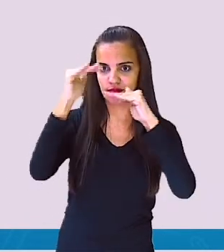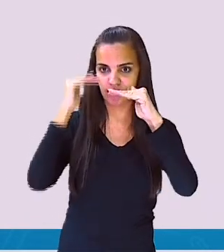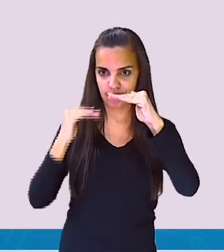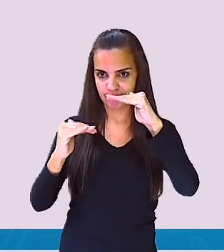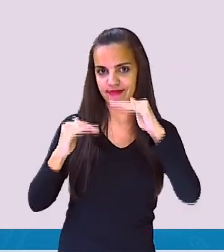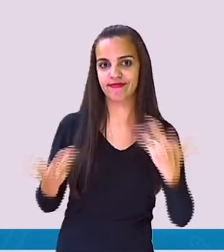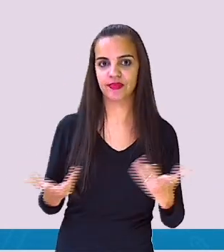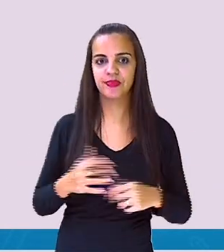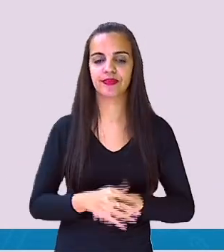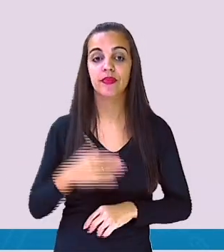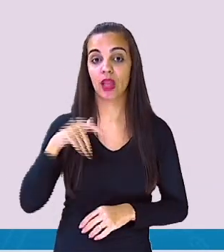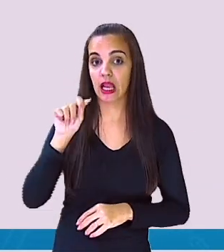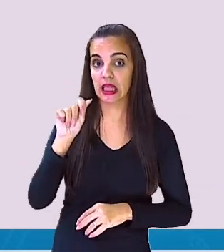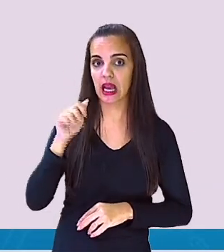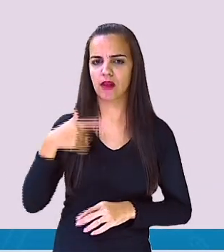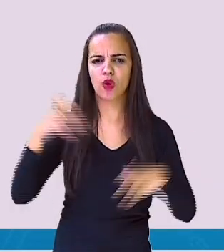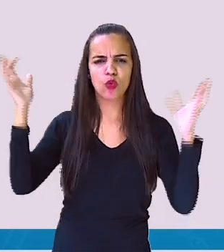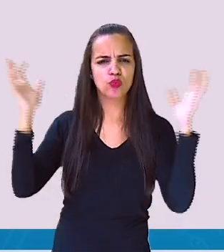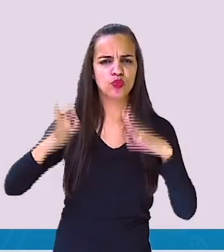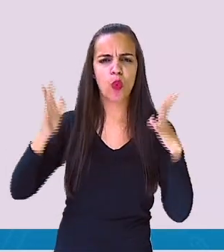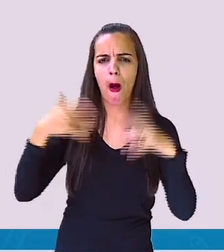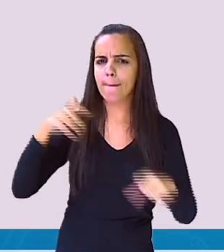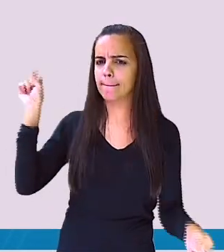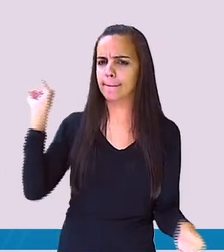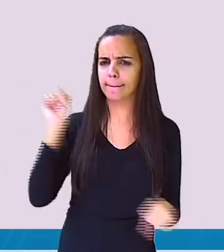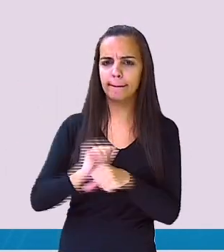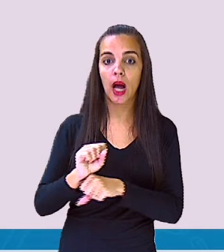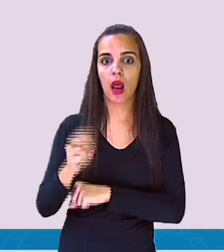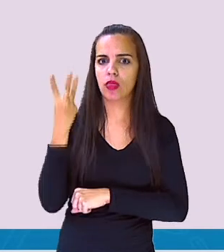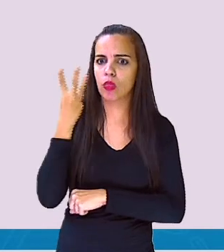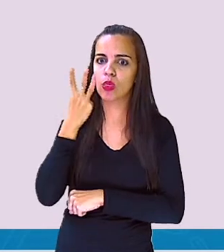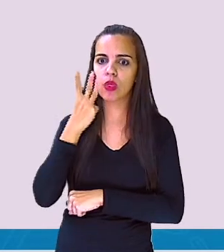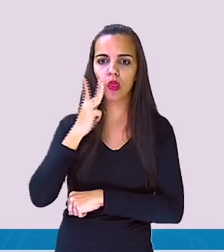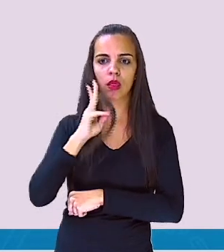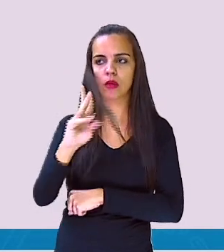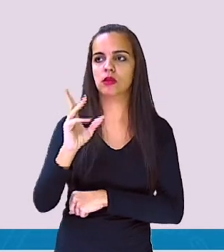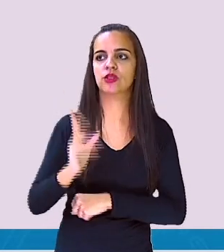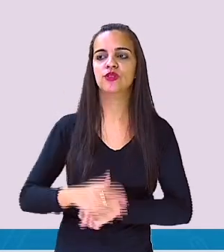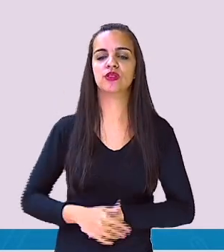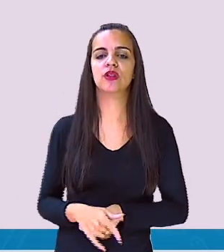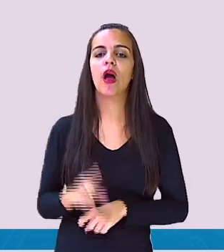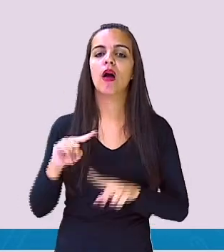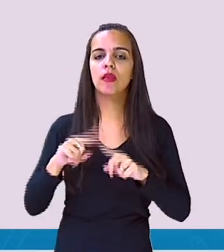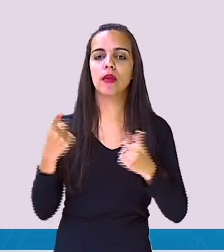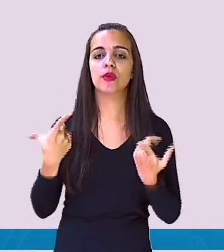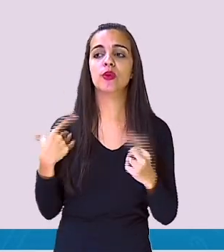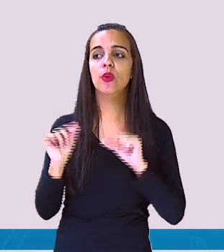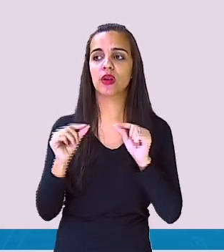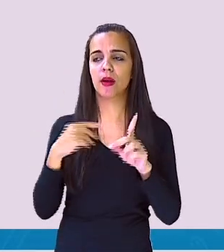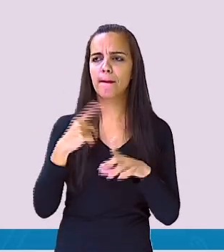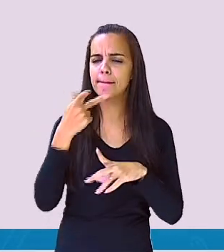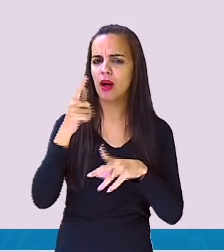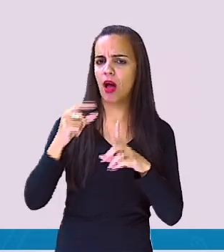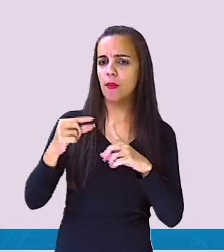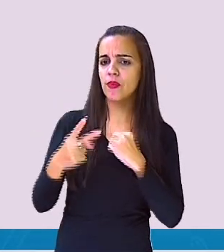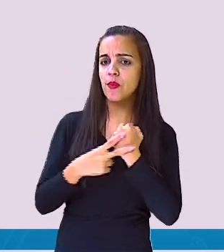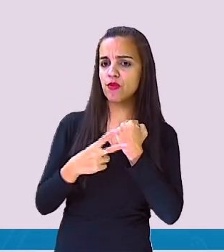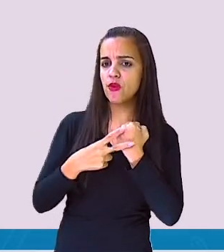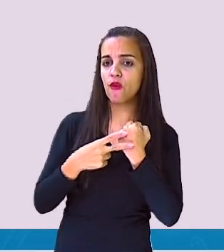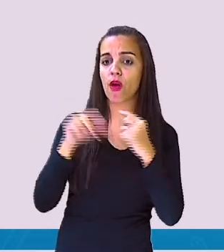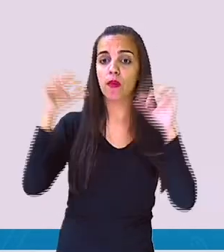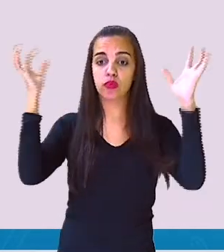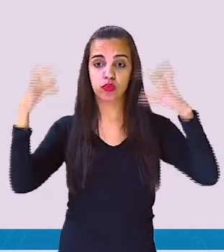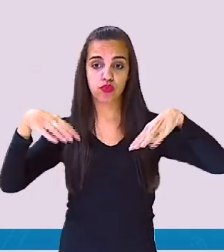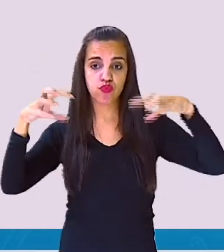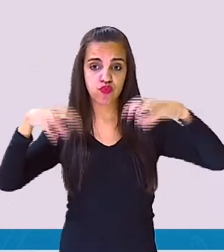casa. Chove sem parar há 3 dias. Cadê o nosso verbo? Chove. Aquele verbo que indica fenômenos